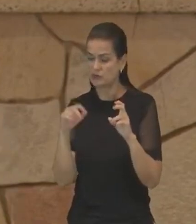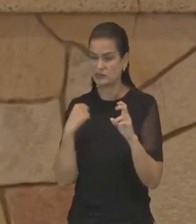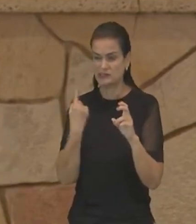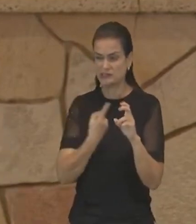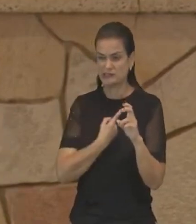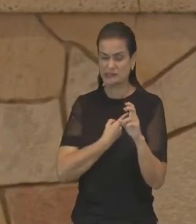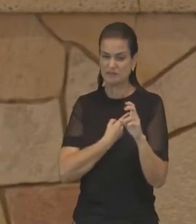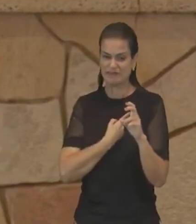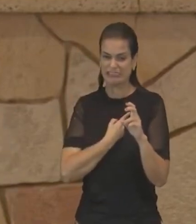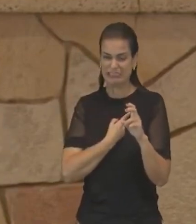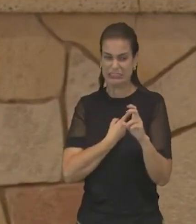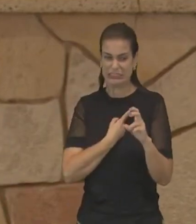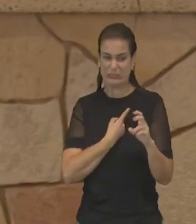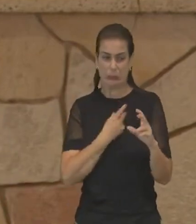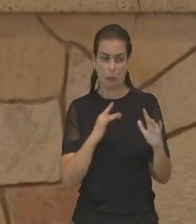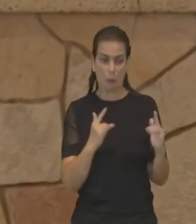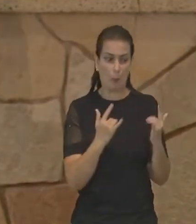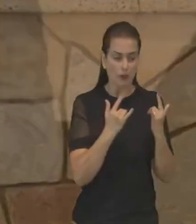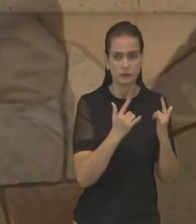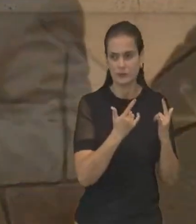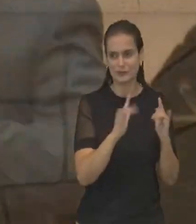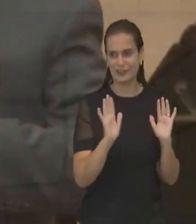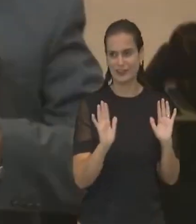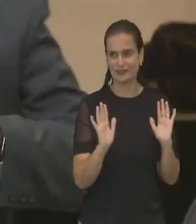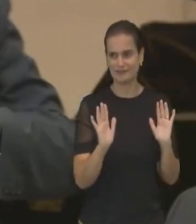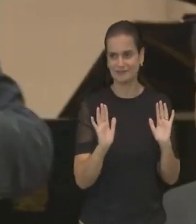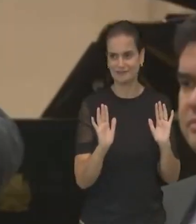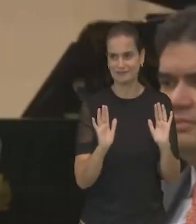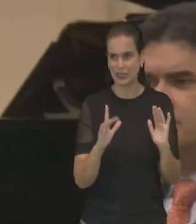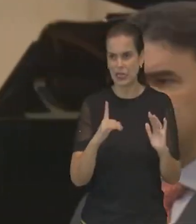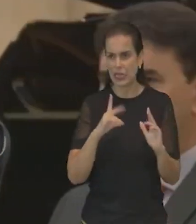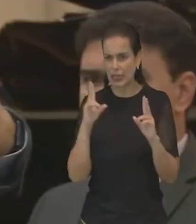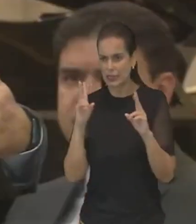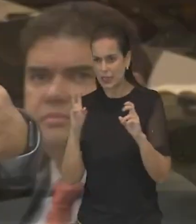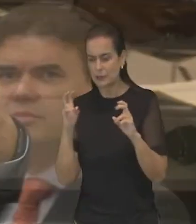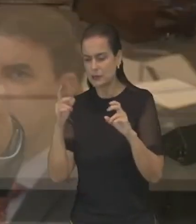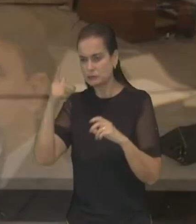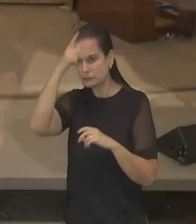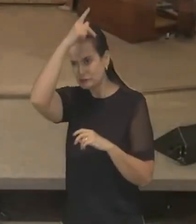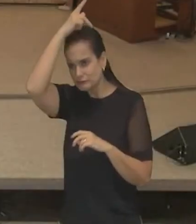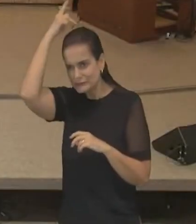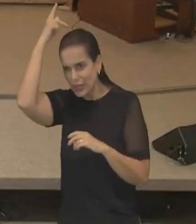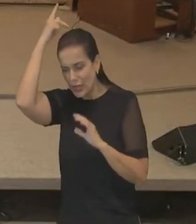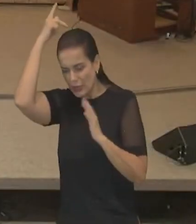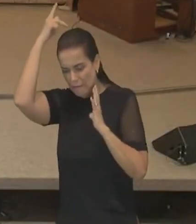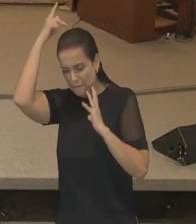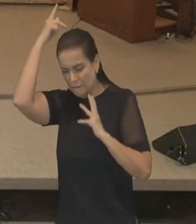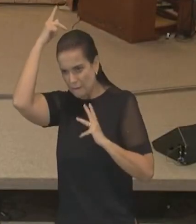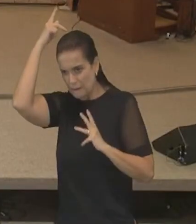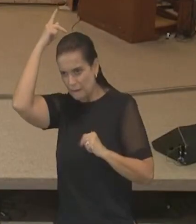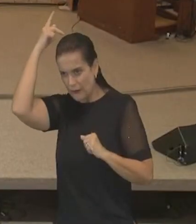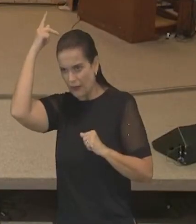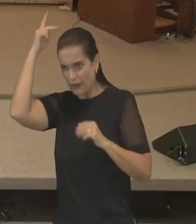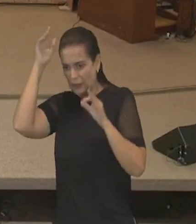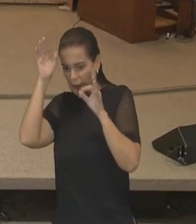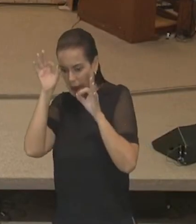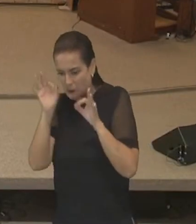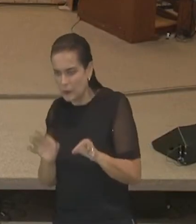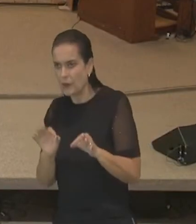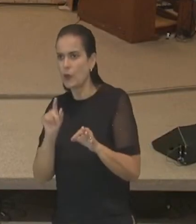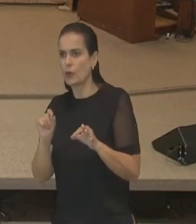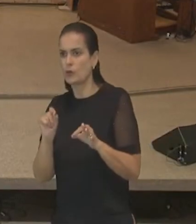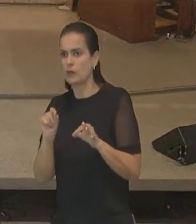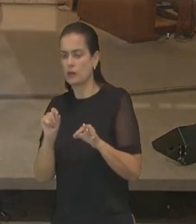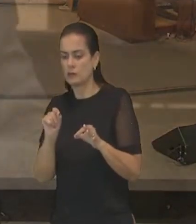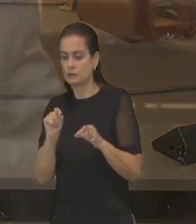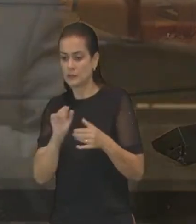muito ibope. E houve um tempo em que santidade era sinônimo e era representado por esta figura. Não sei se os mais antigos